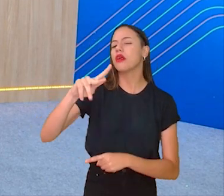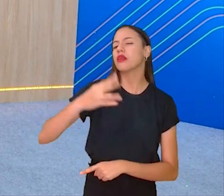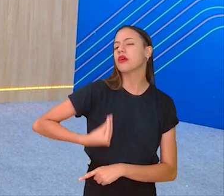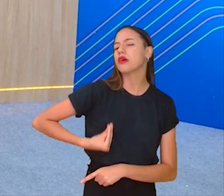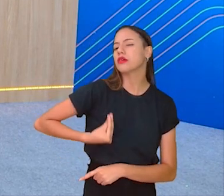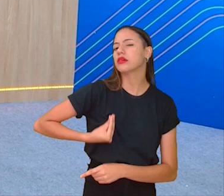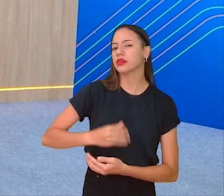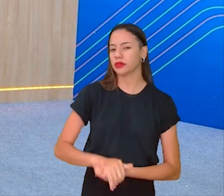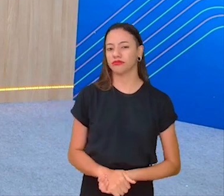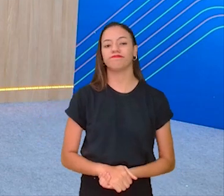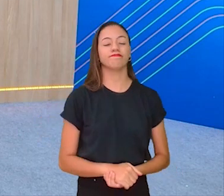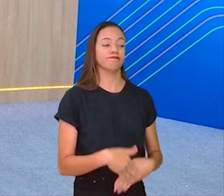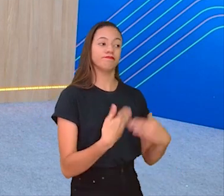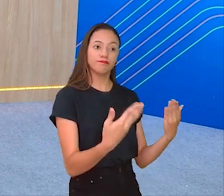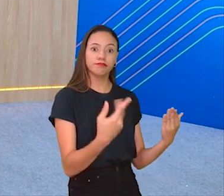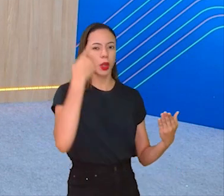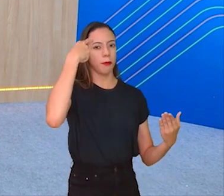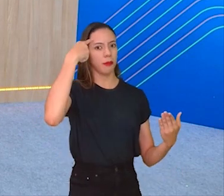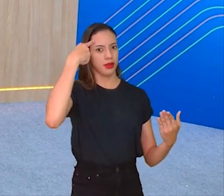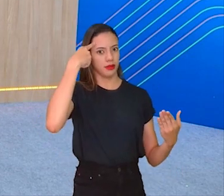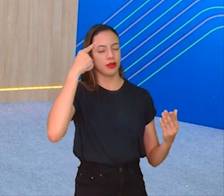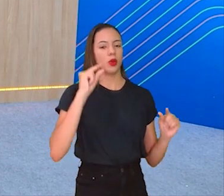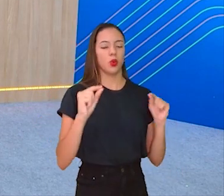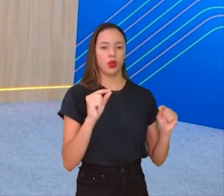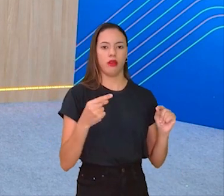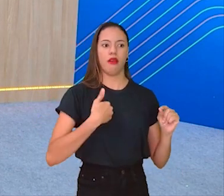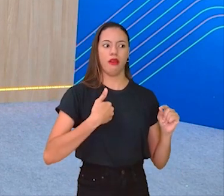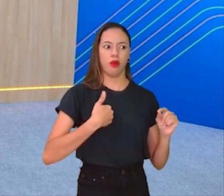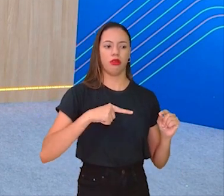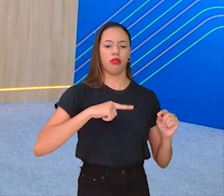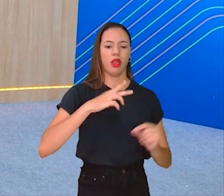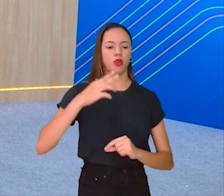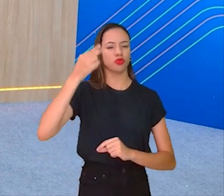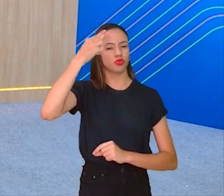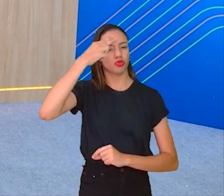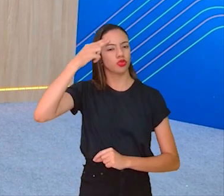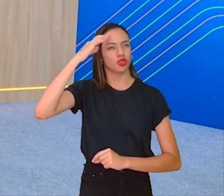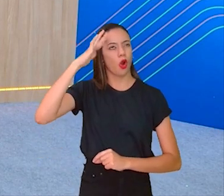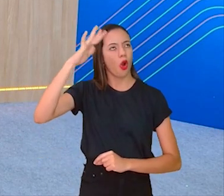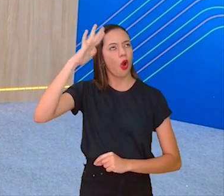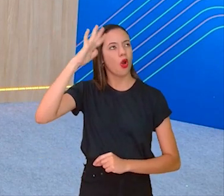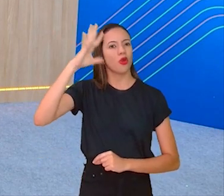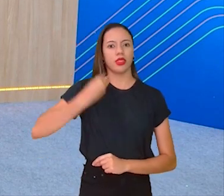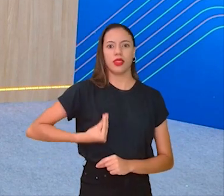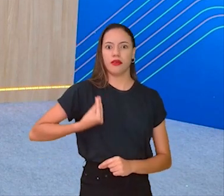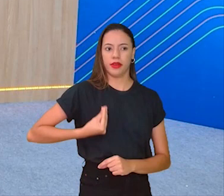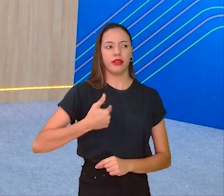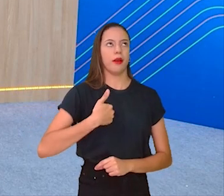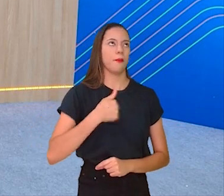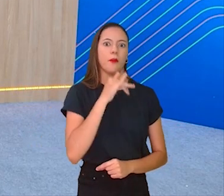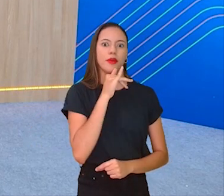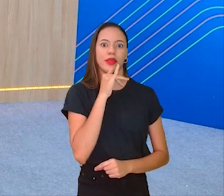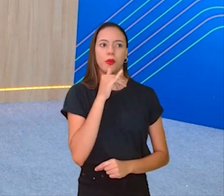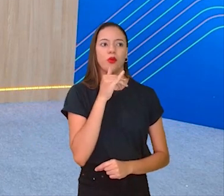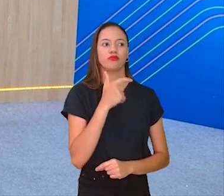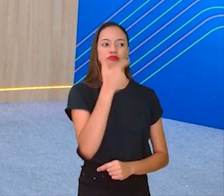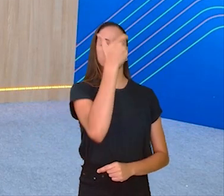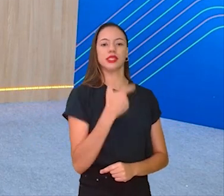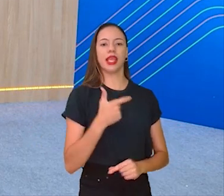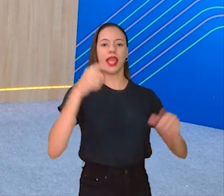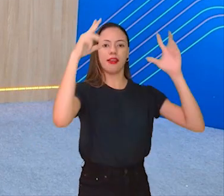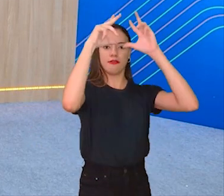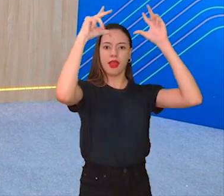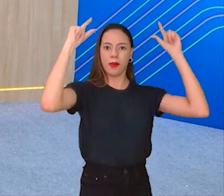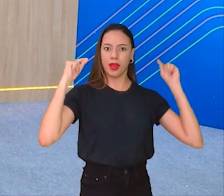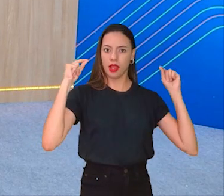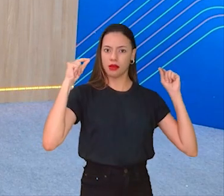gente realmente pensar, né? Se, por exemplo, eu tenho um sonho de vida de ser uma enfermeira. Esse é o sonho. E